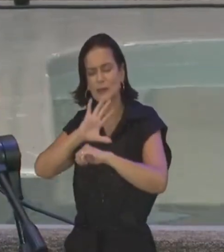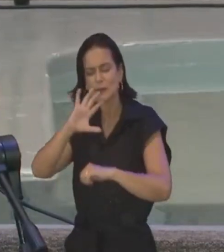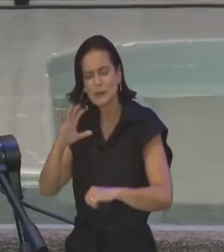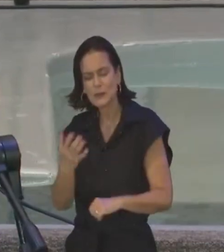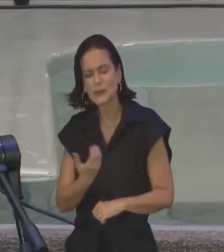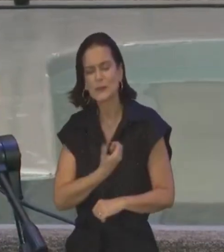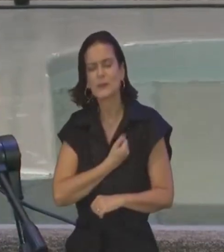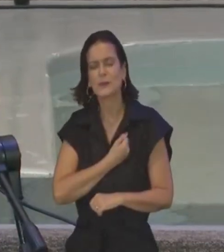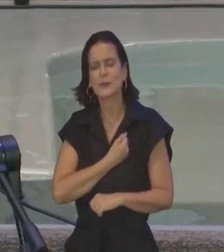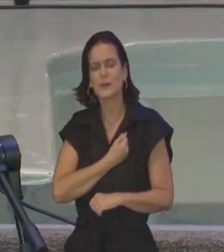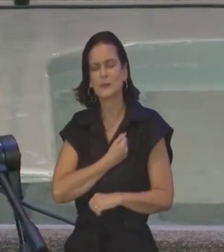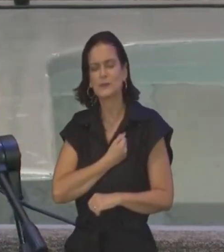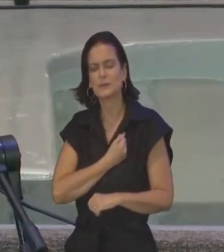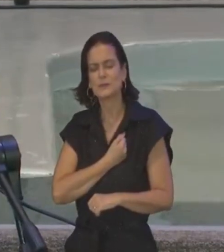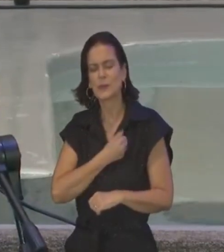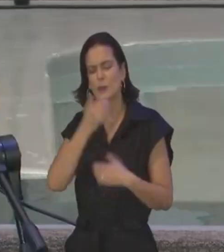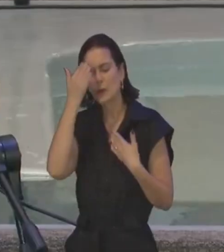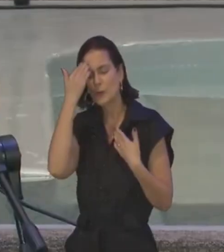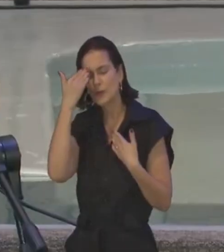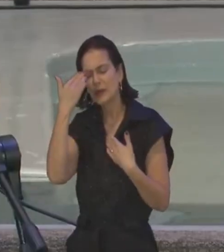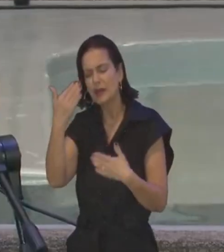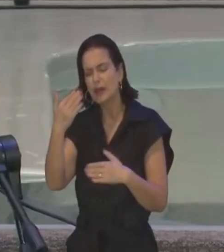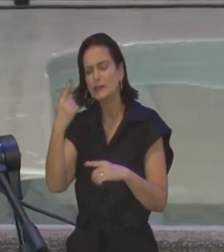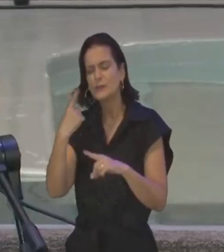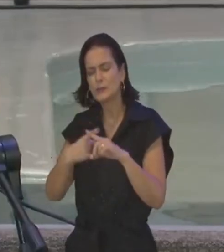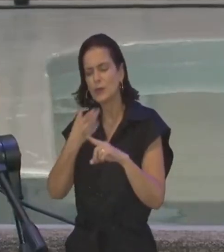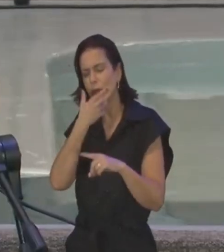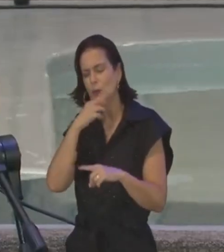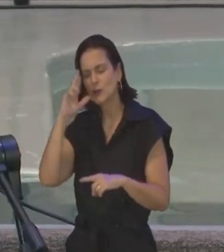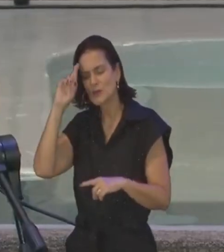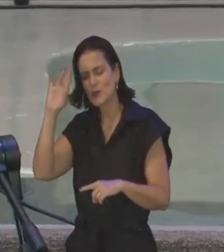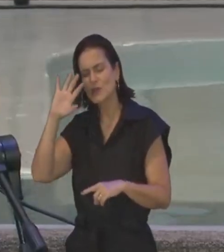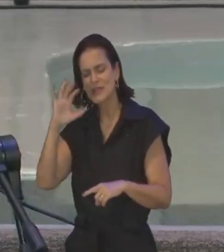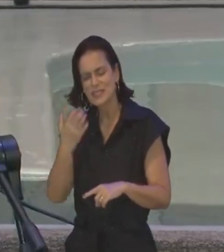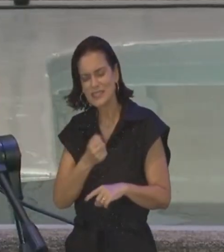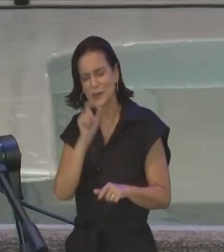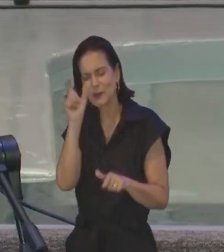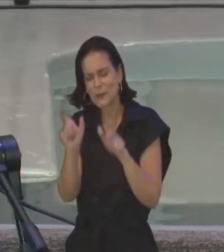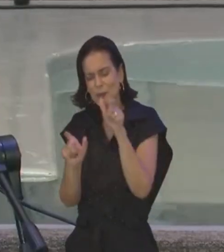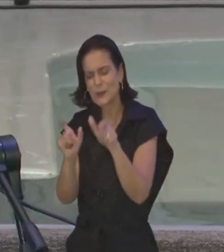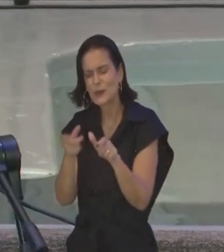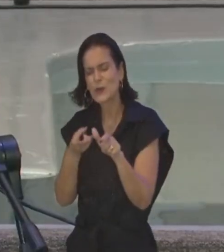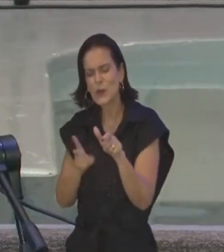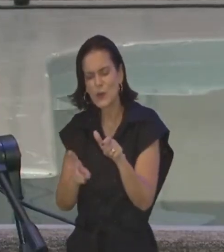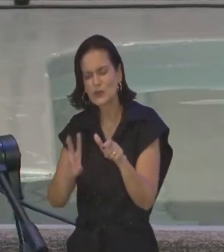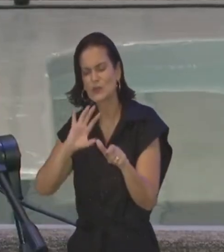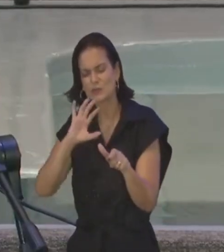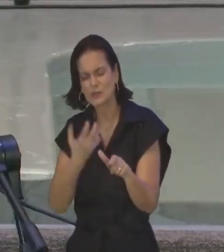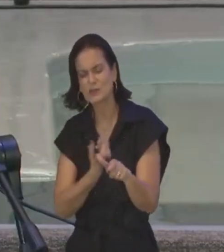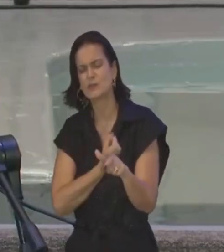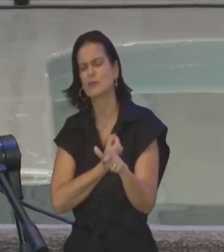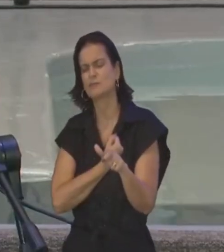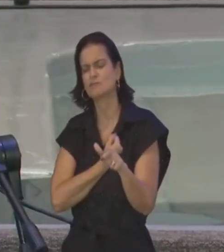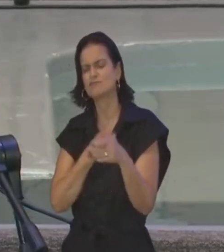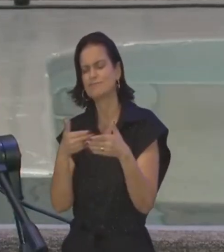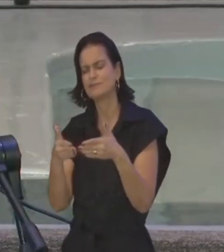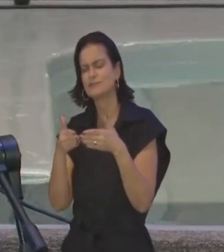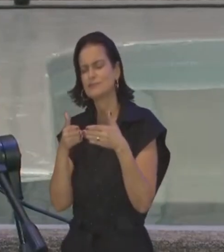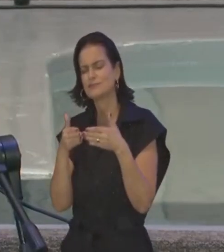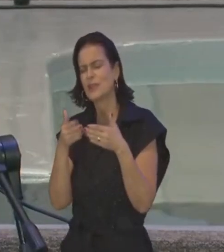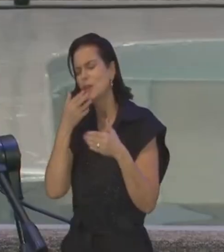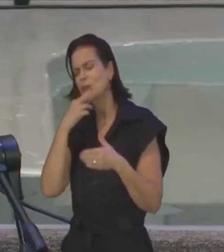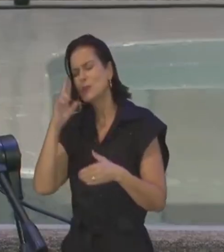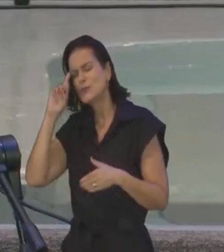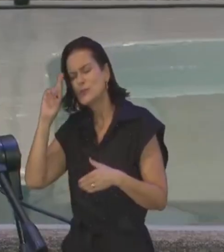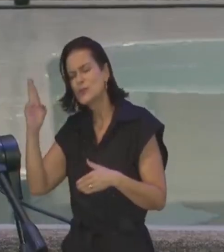corações. Obrigado porque o Senhor tem salvado e que o Senhor continue salvando. E que o Senhor